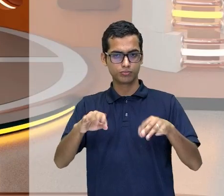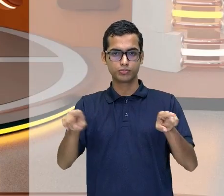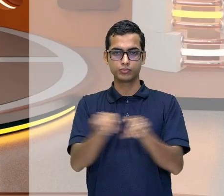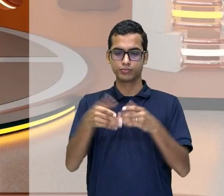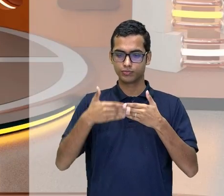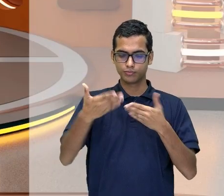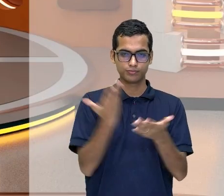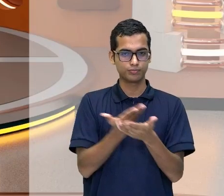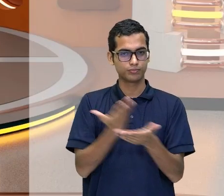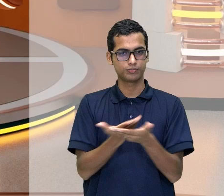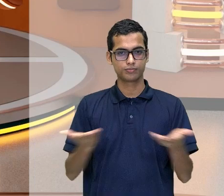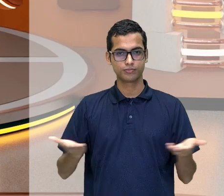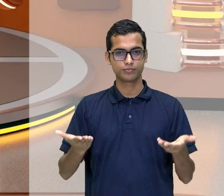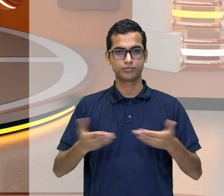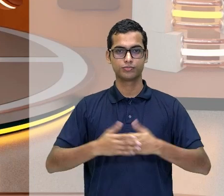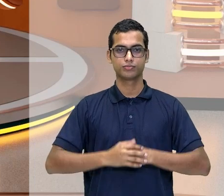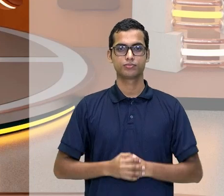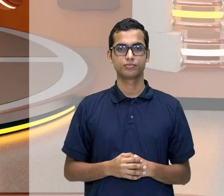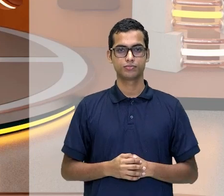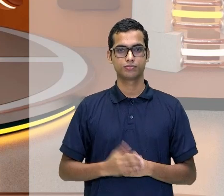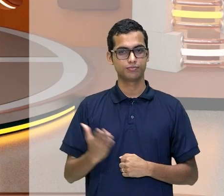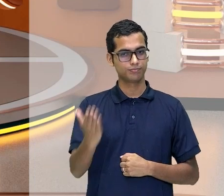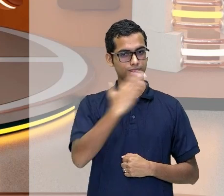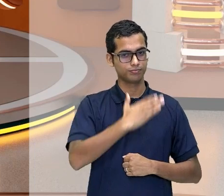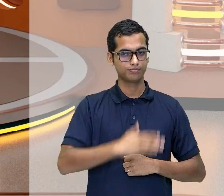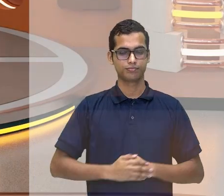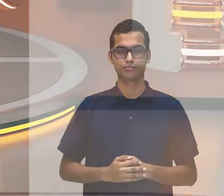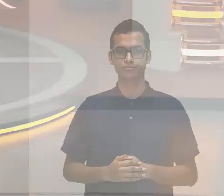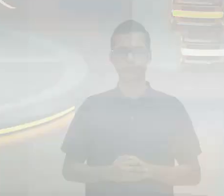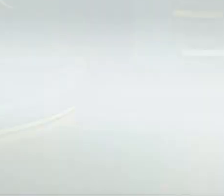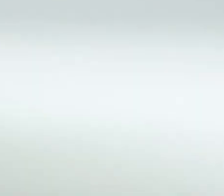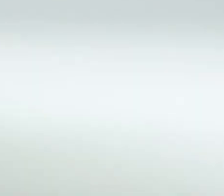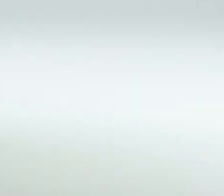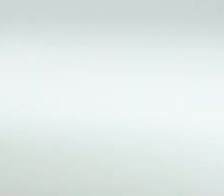mais conversas, sem mais delongas, vamos à nossa aula.